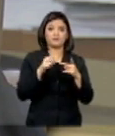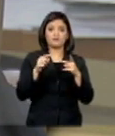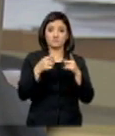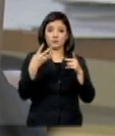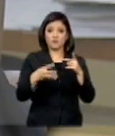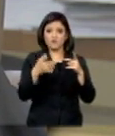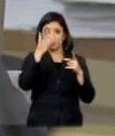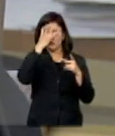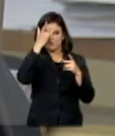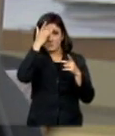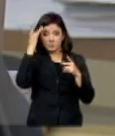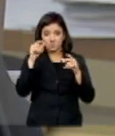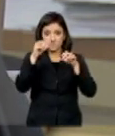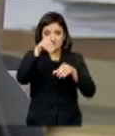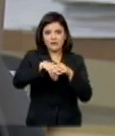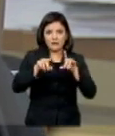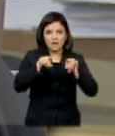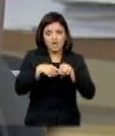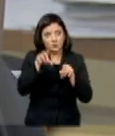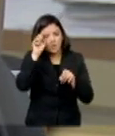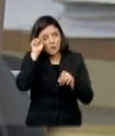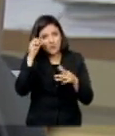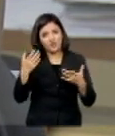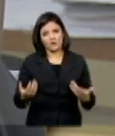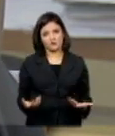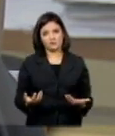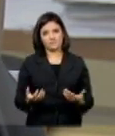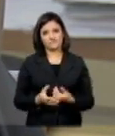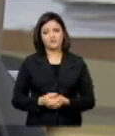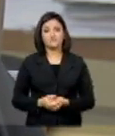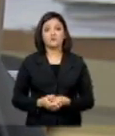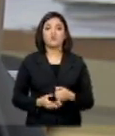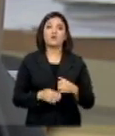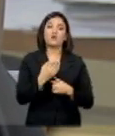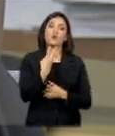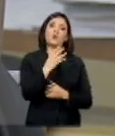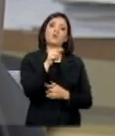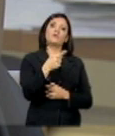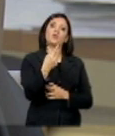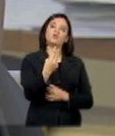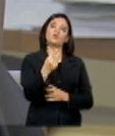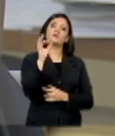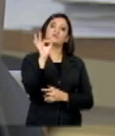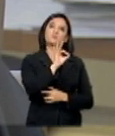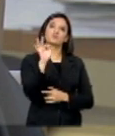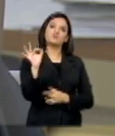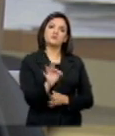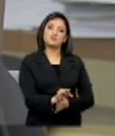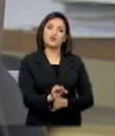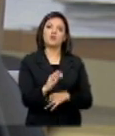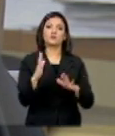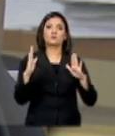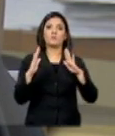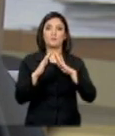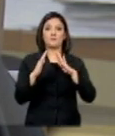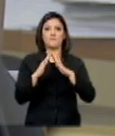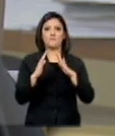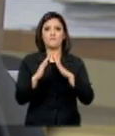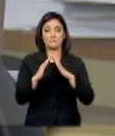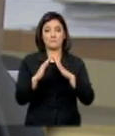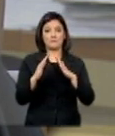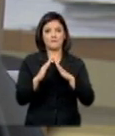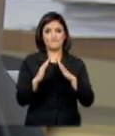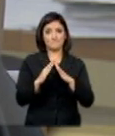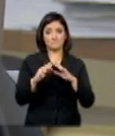quarto privação intermediária e 4,2 por cento em casas com cinco ou mais pessoas por dormitórios e